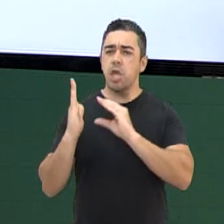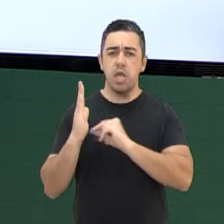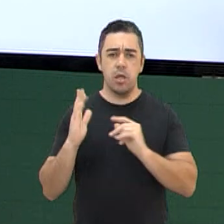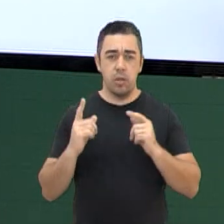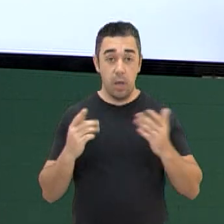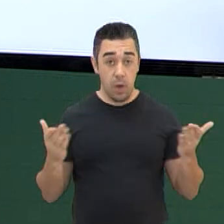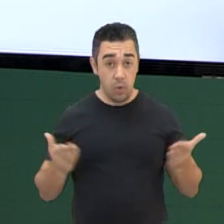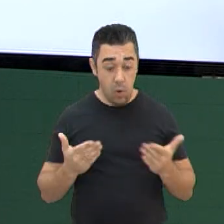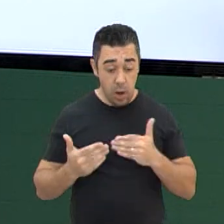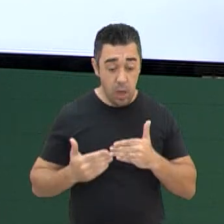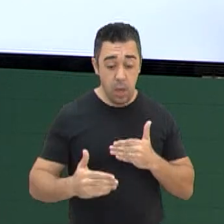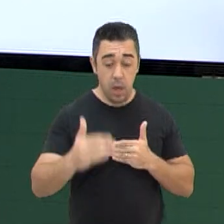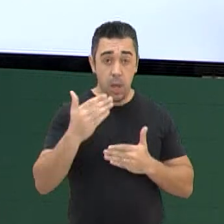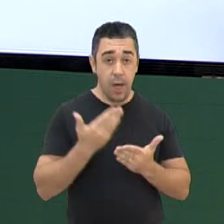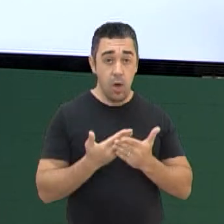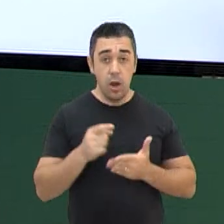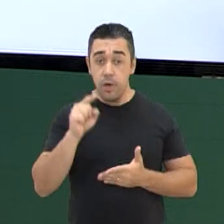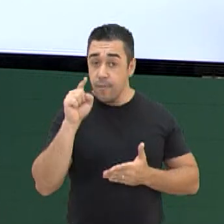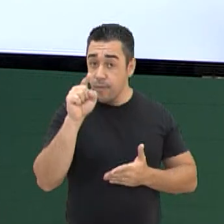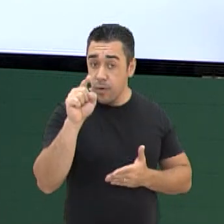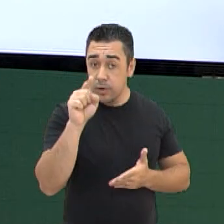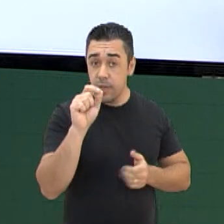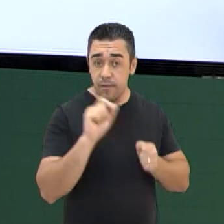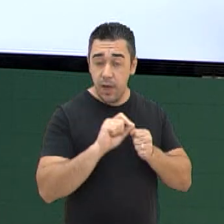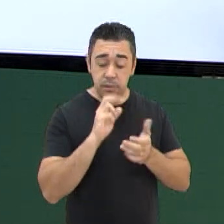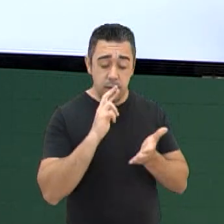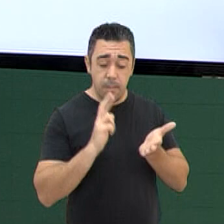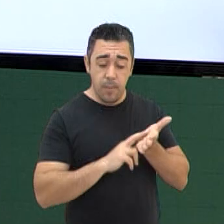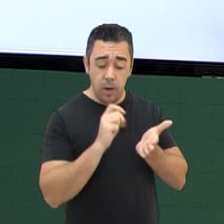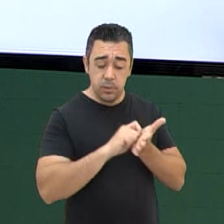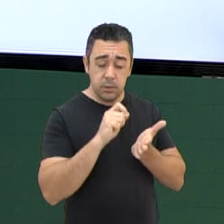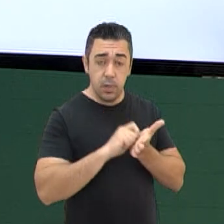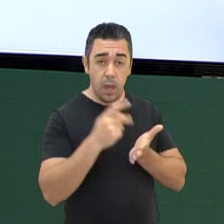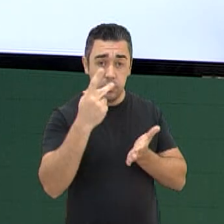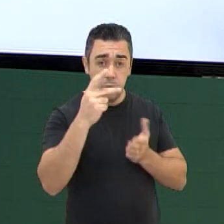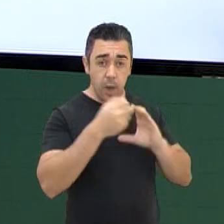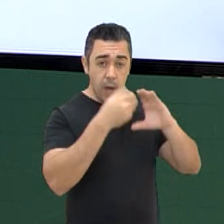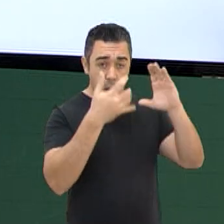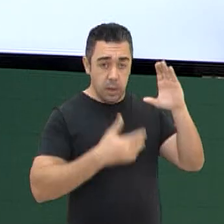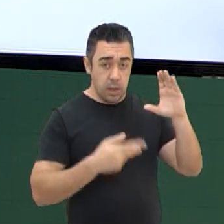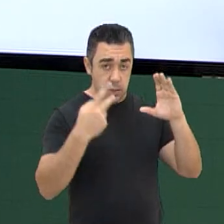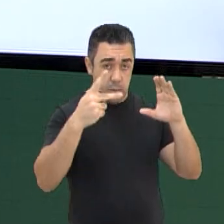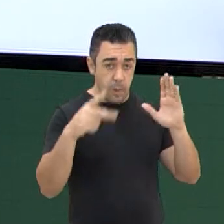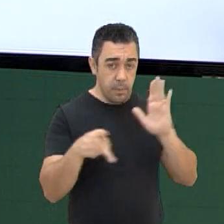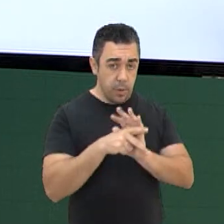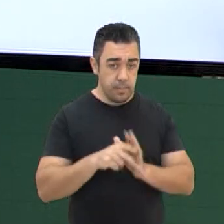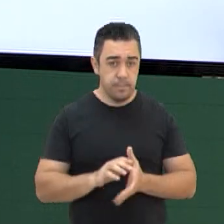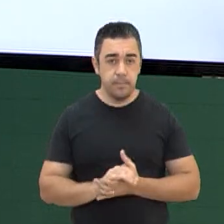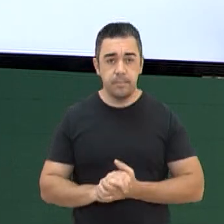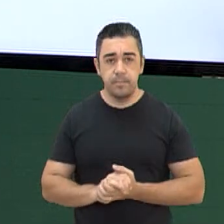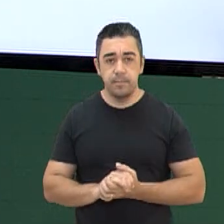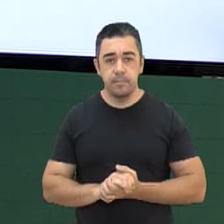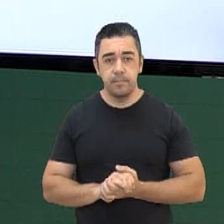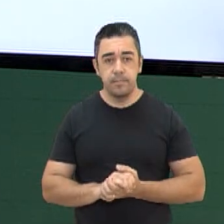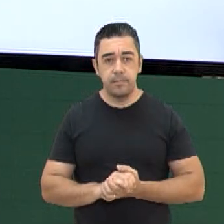nossa aula e você elabore as suas respostas com as suas características.